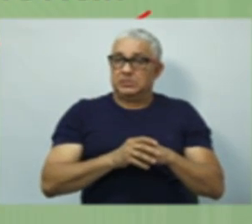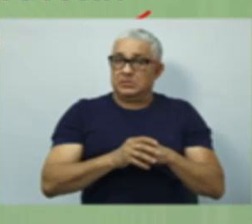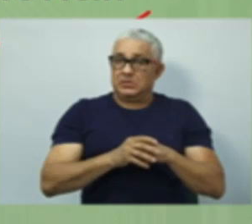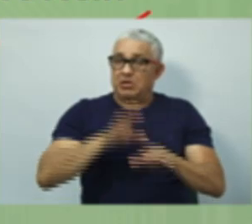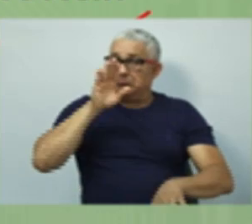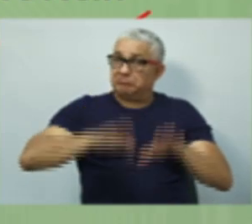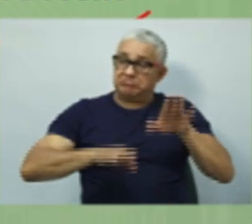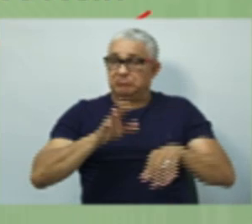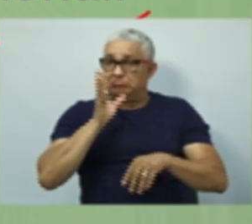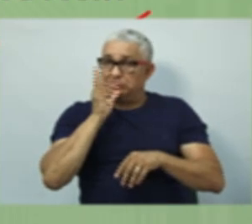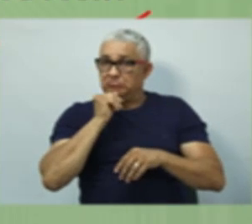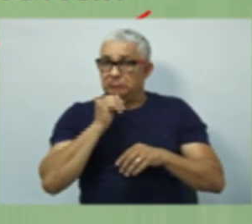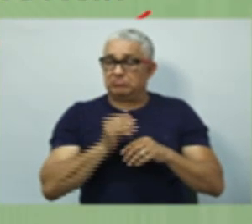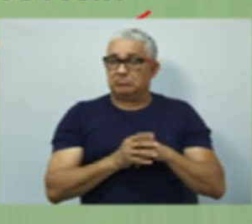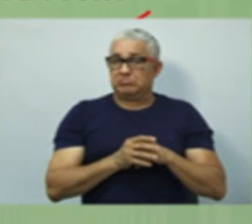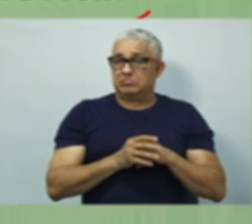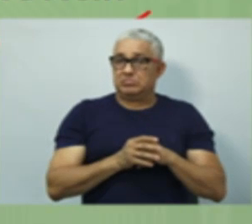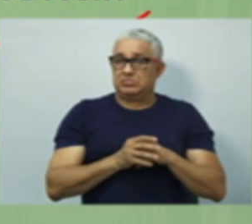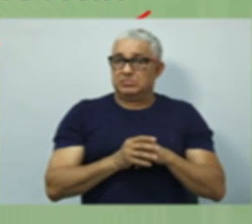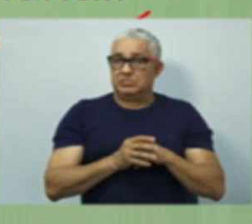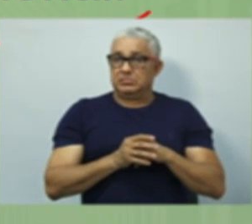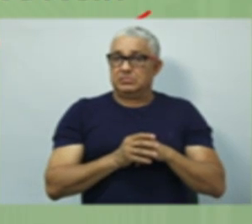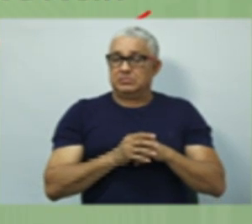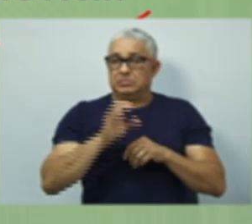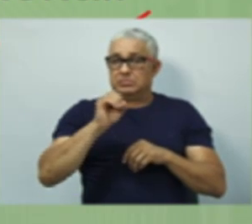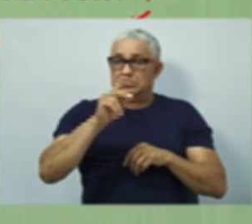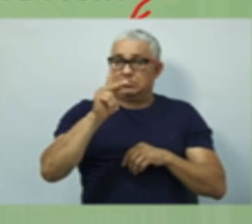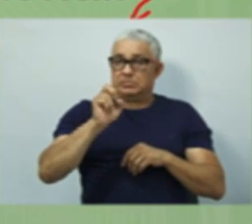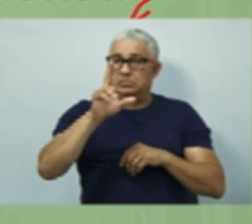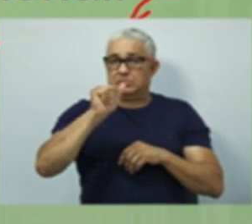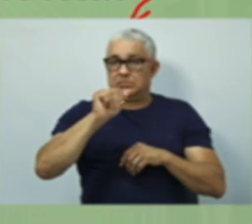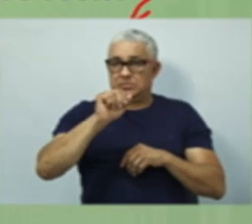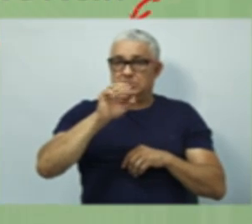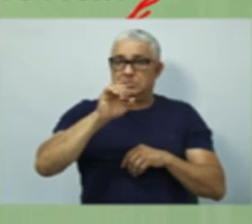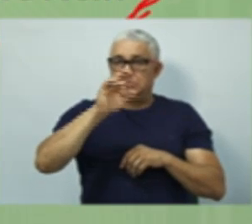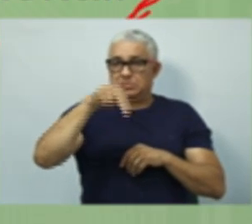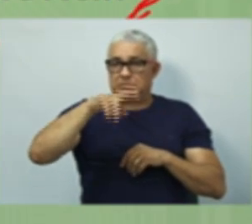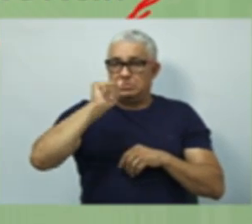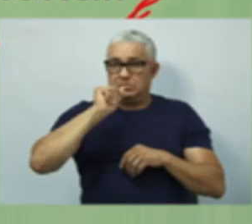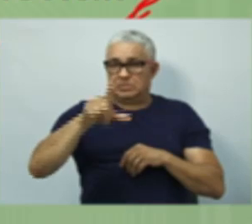prazo e o operacional é de curto